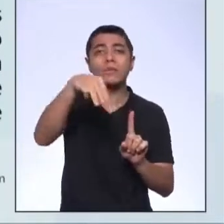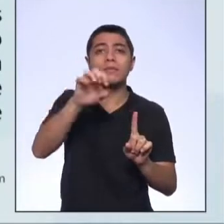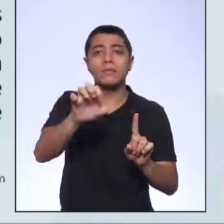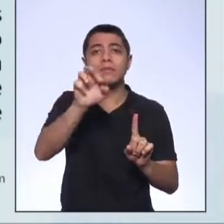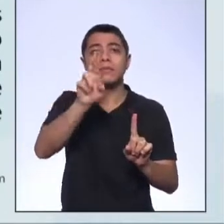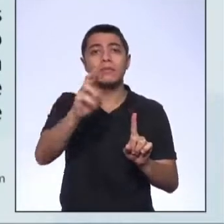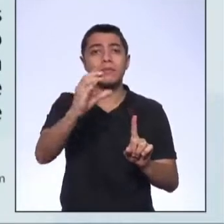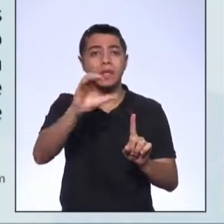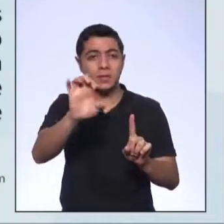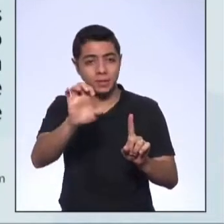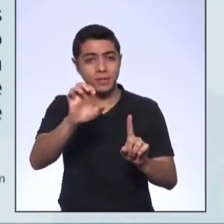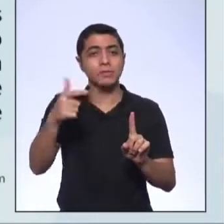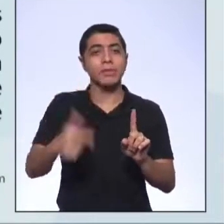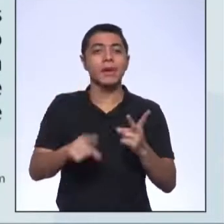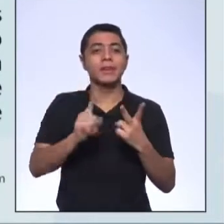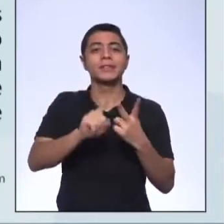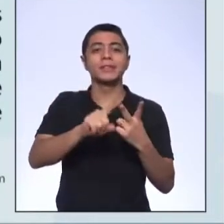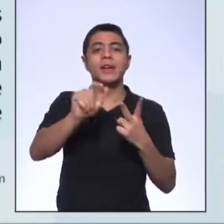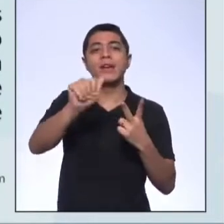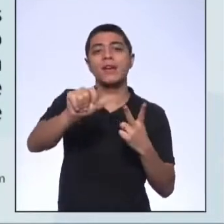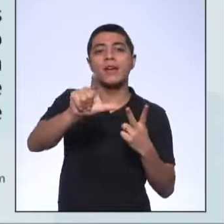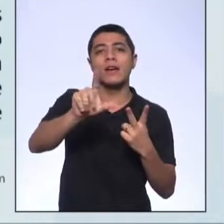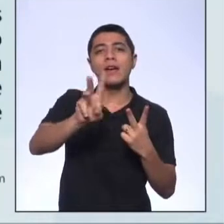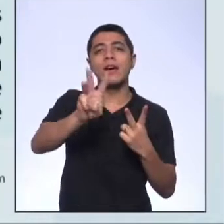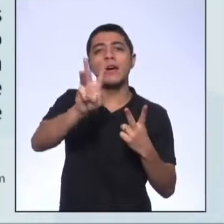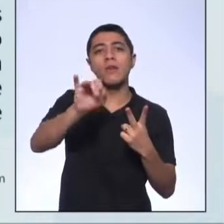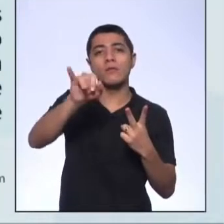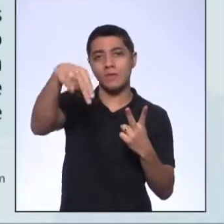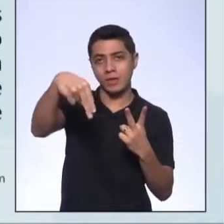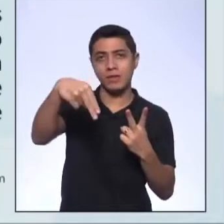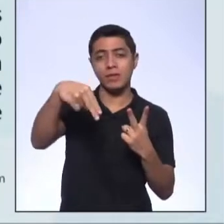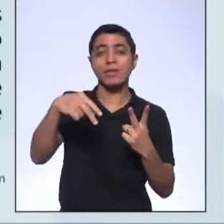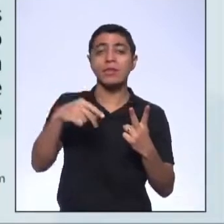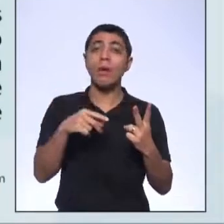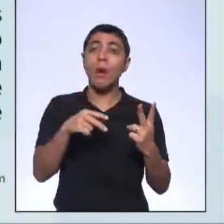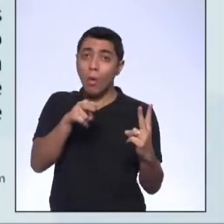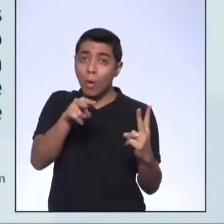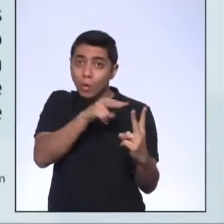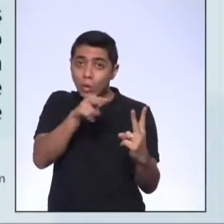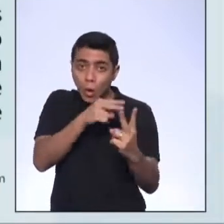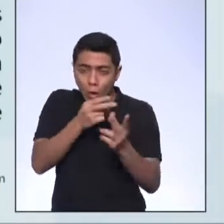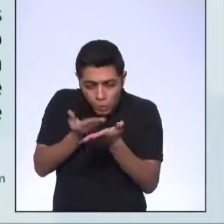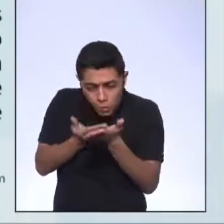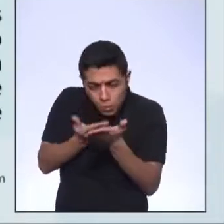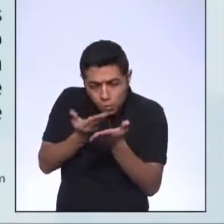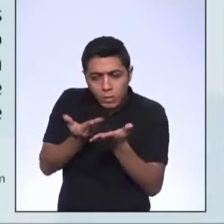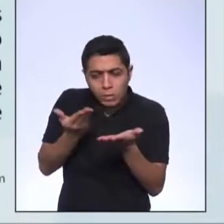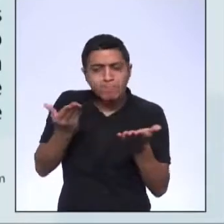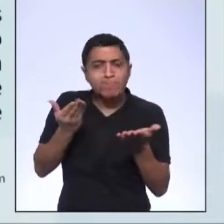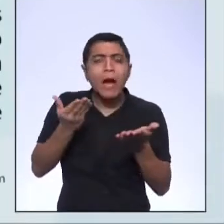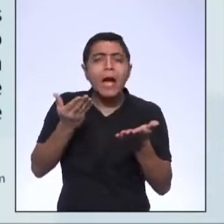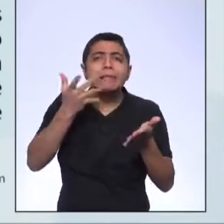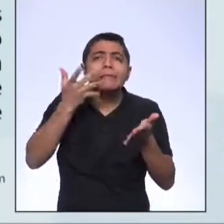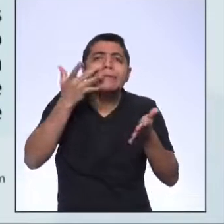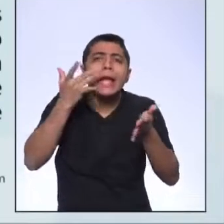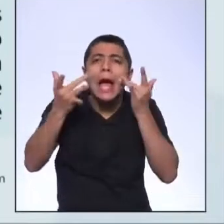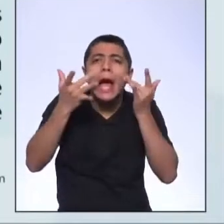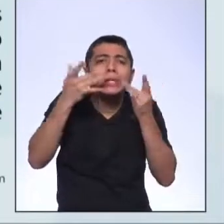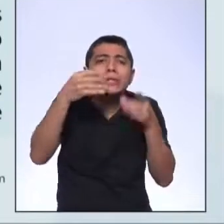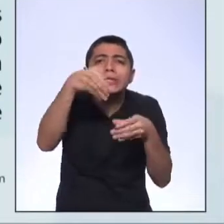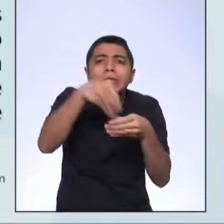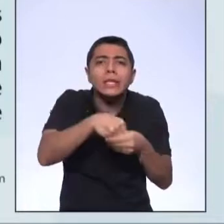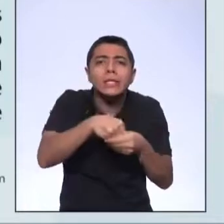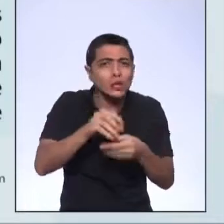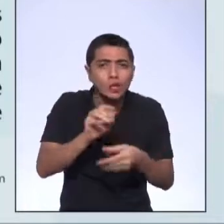vinículas e eles contribuíram então para levar a dança para outros ambientes dentro do teatro né ou seja